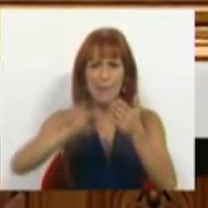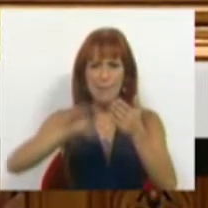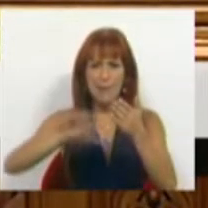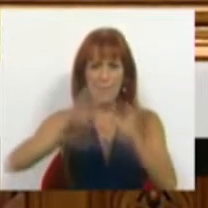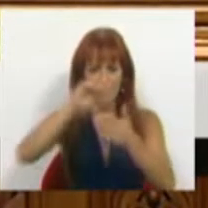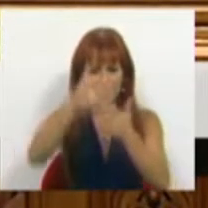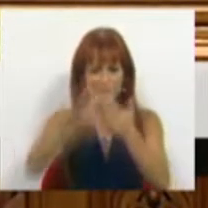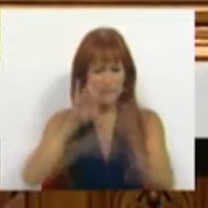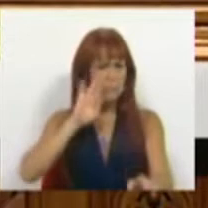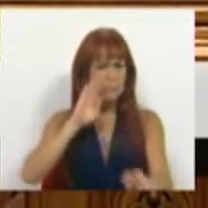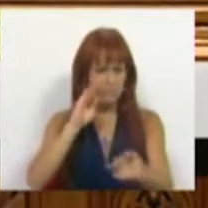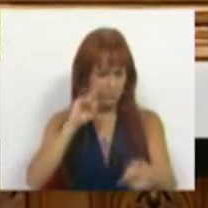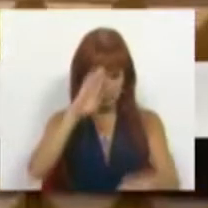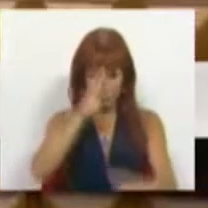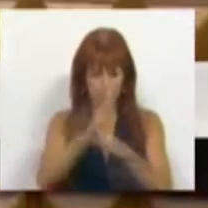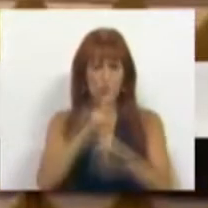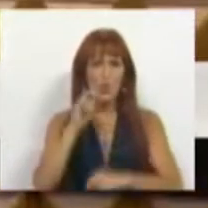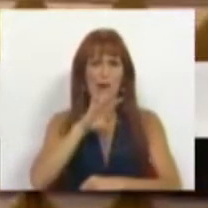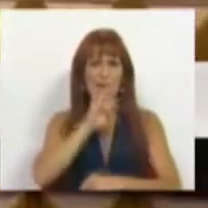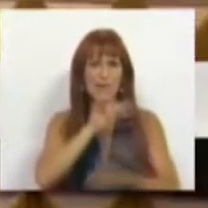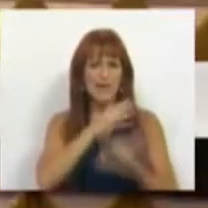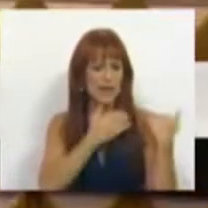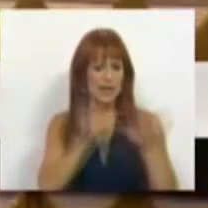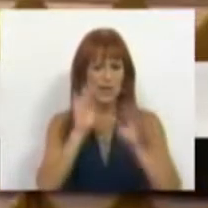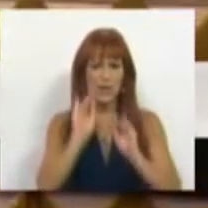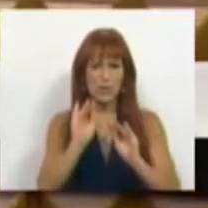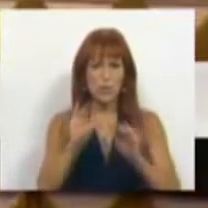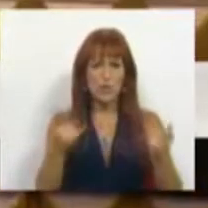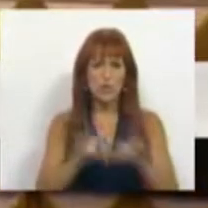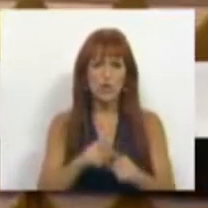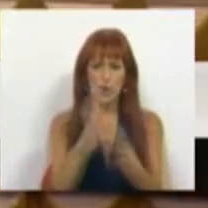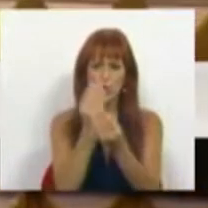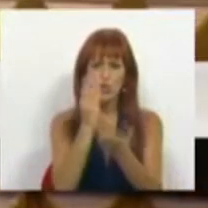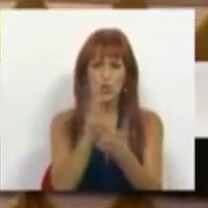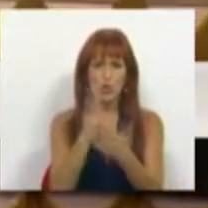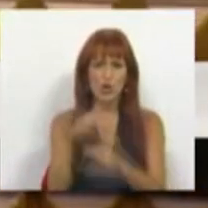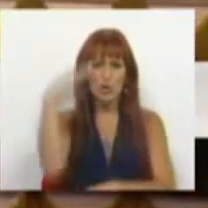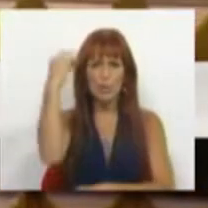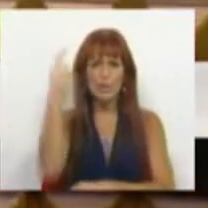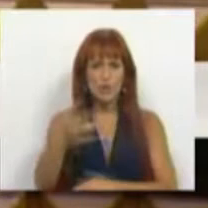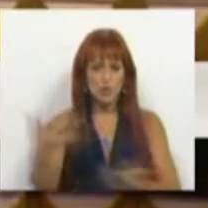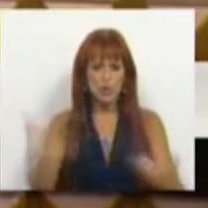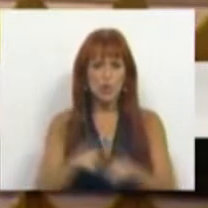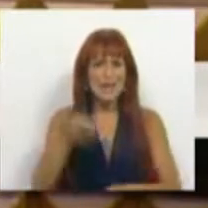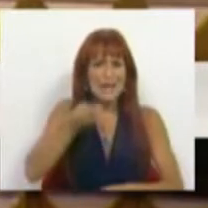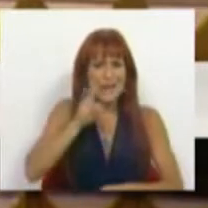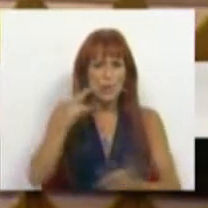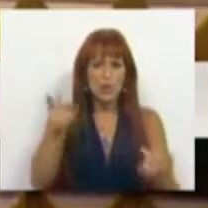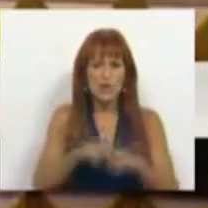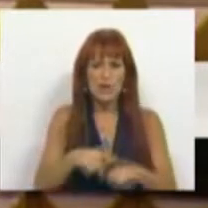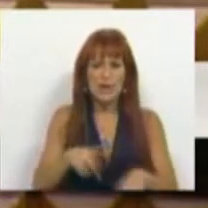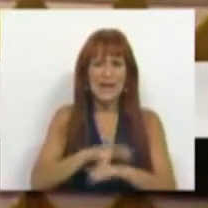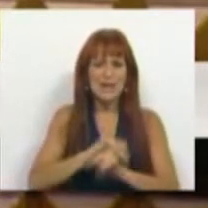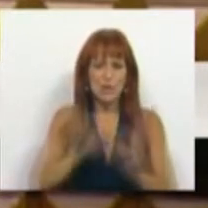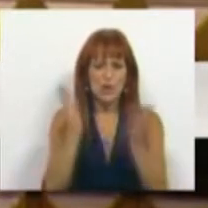pela sua persistência. Os pais encarregados de educação, os estudantes, os professores, o diretor, a direção